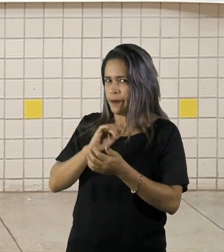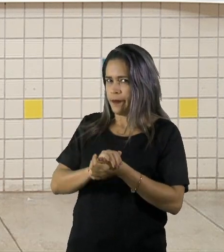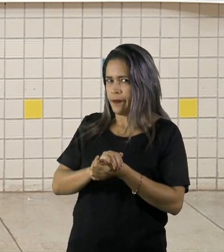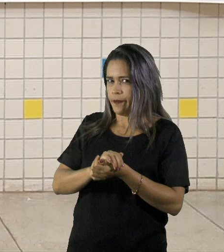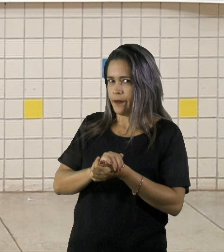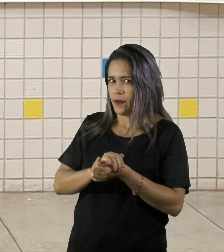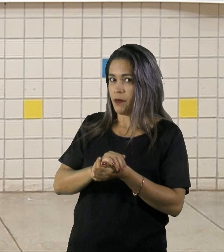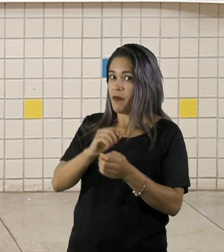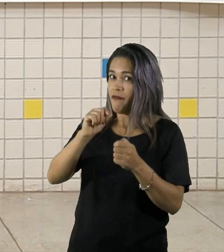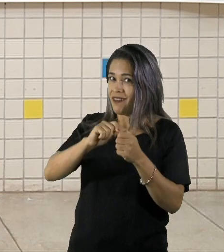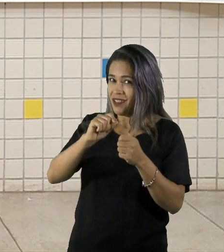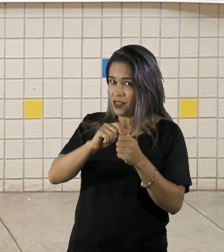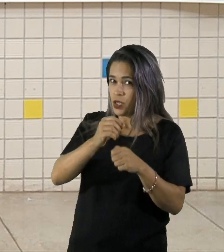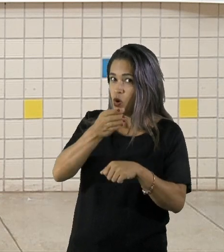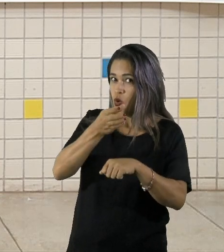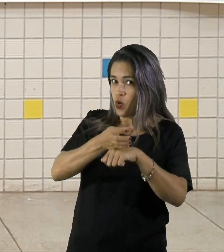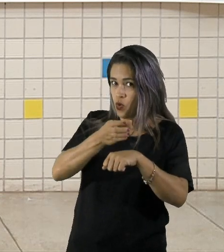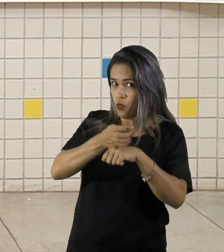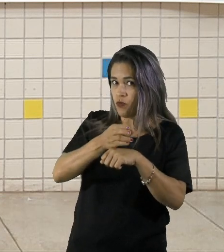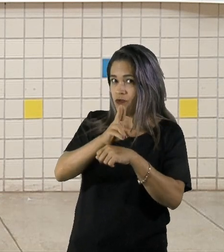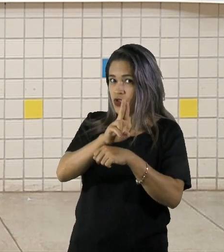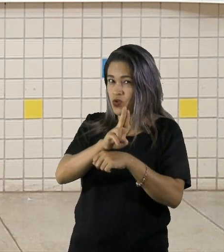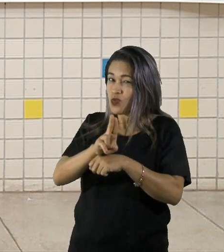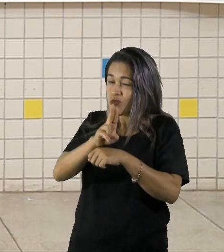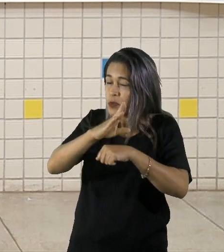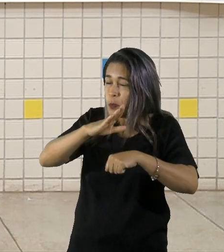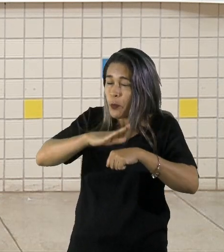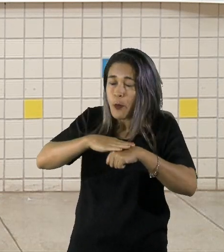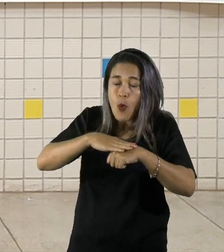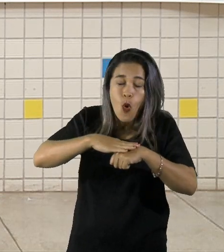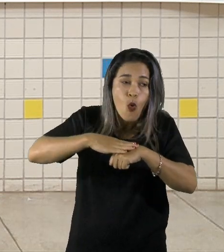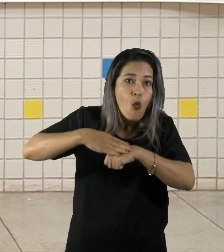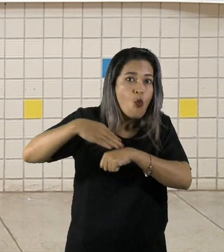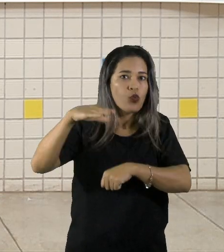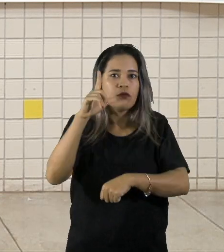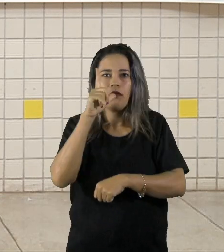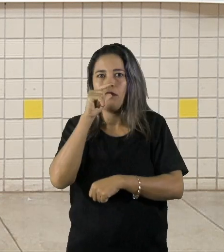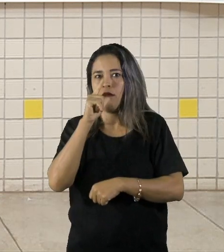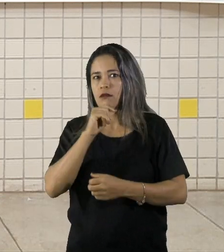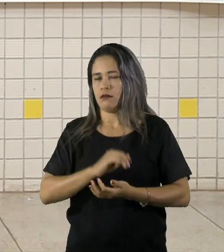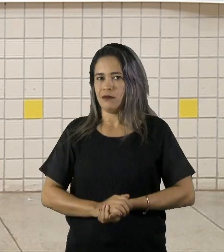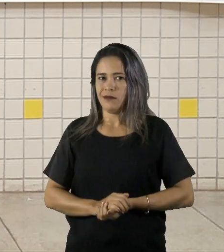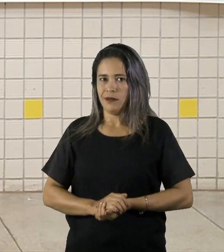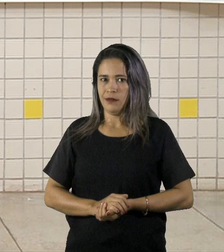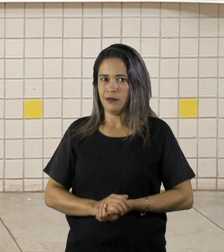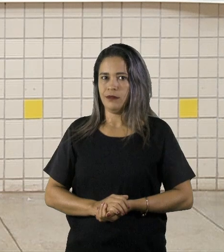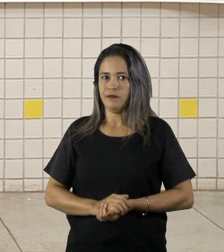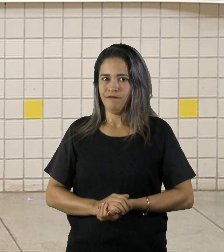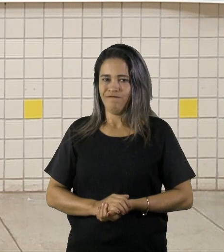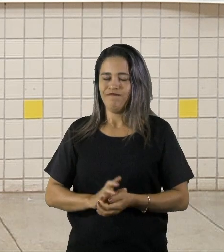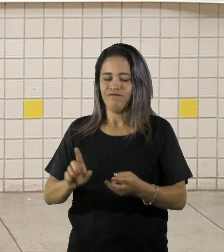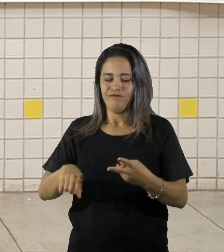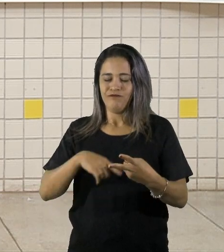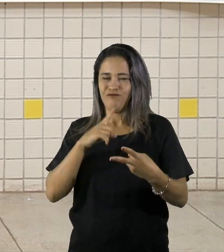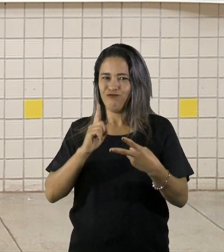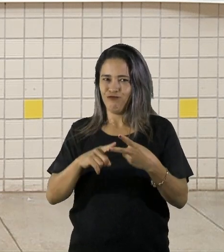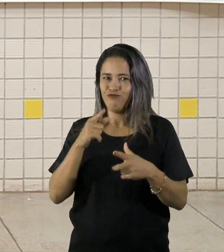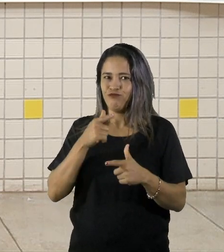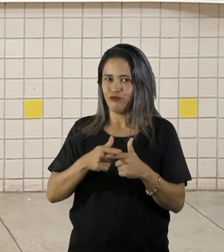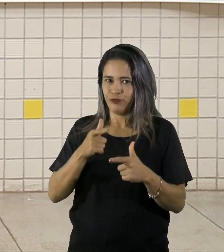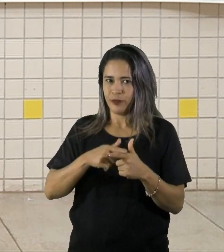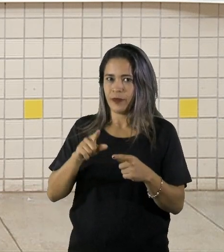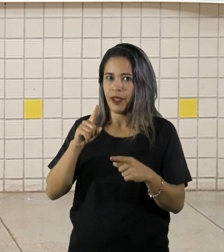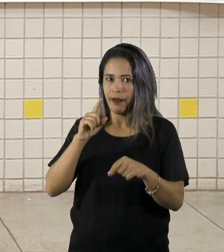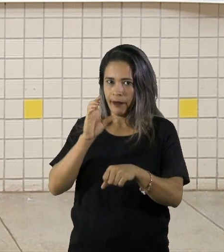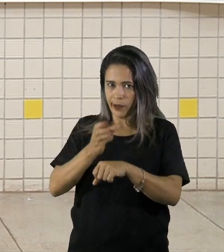o copo descartável você usa muita água. E o segundo problema é que esse copo descartável,